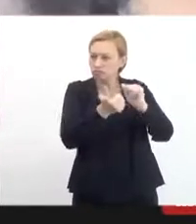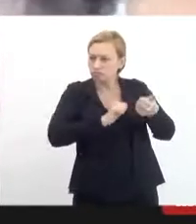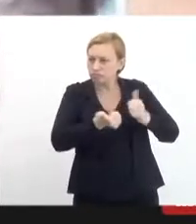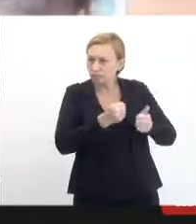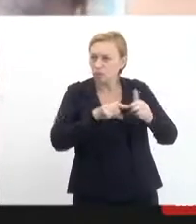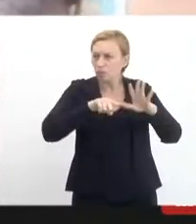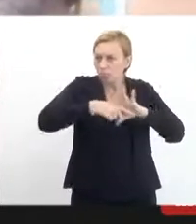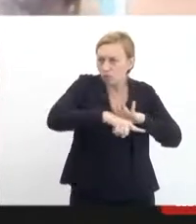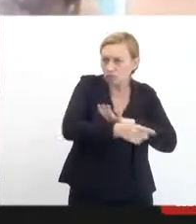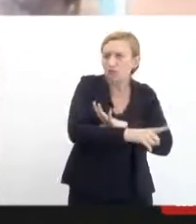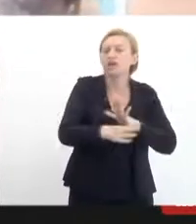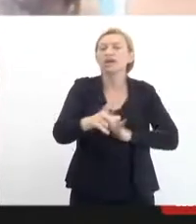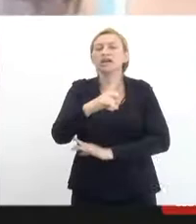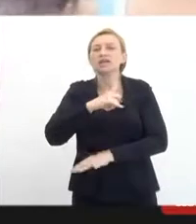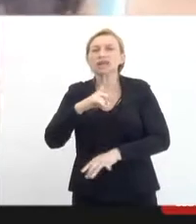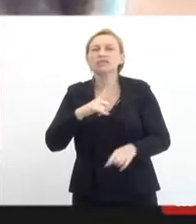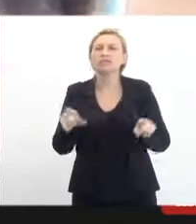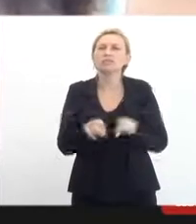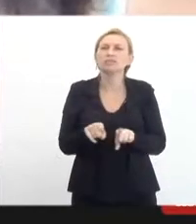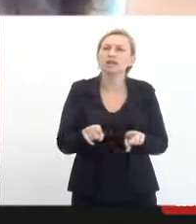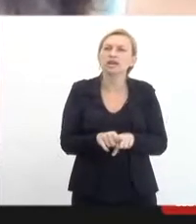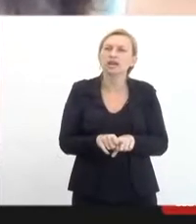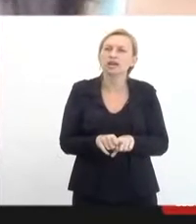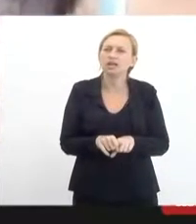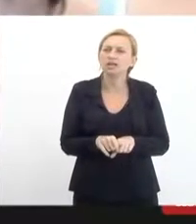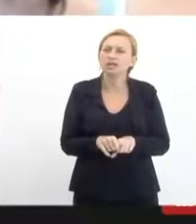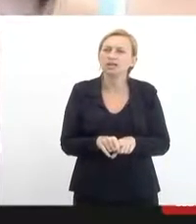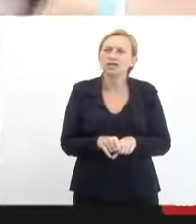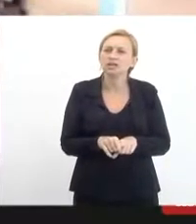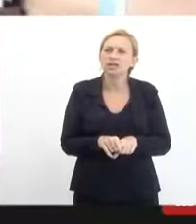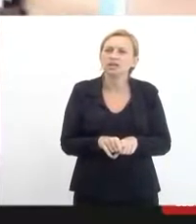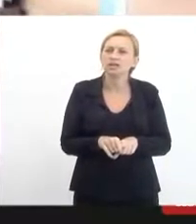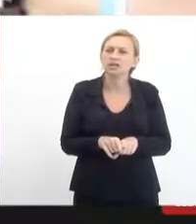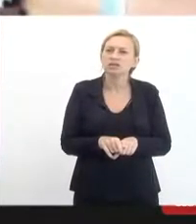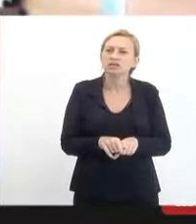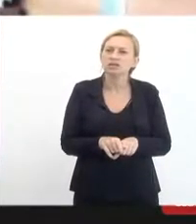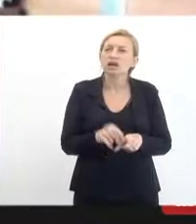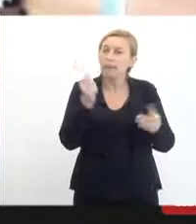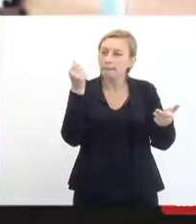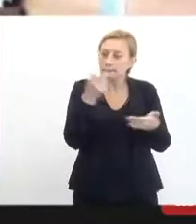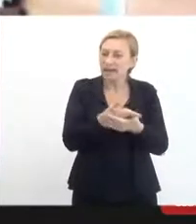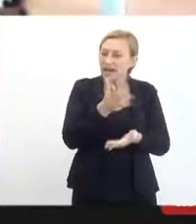a gente teve, de CDAs liquidadas,